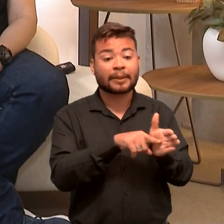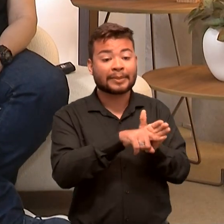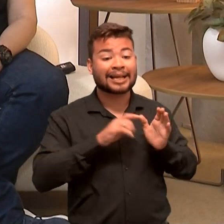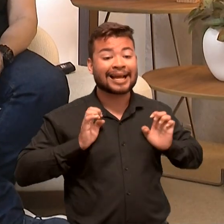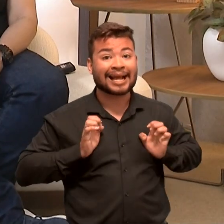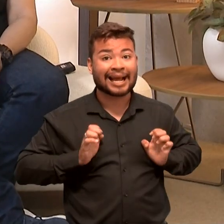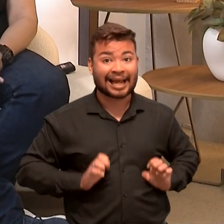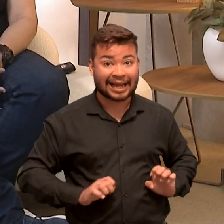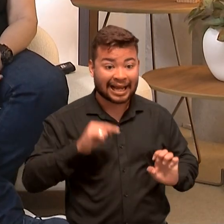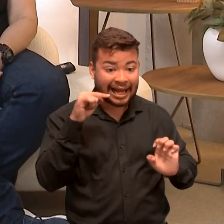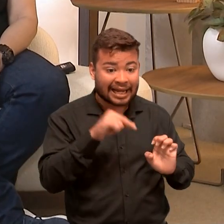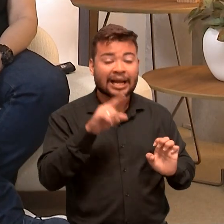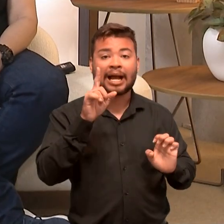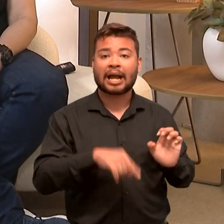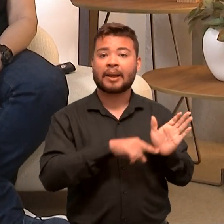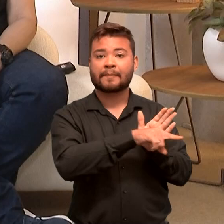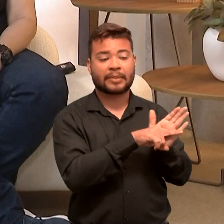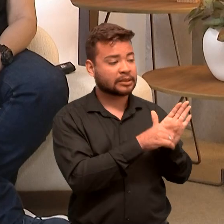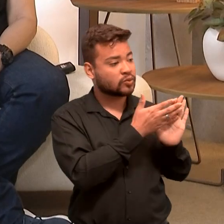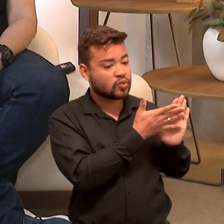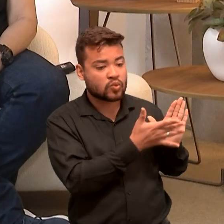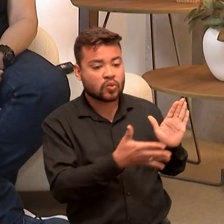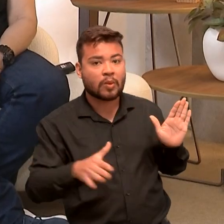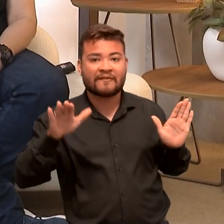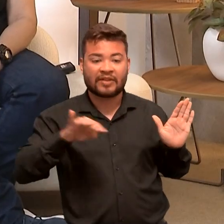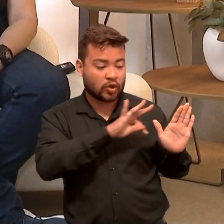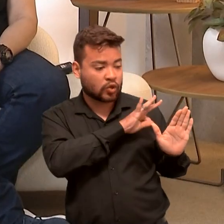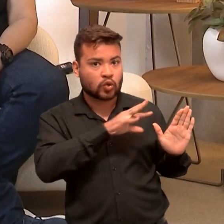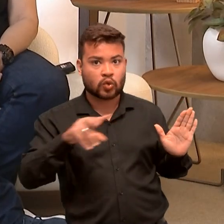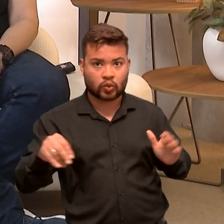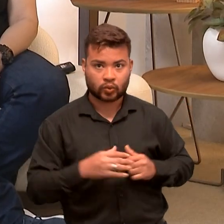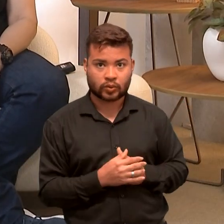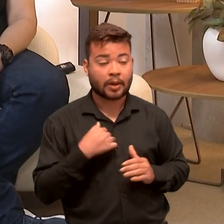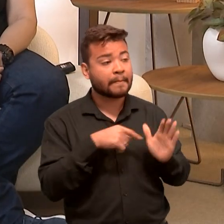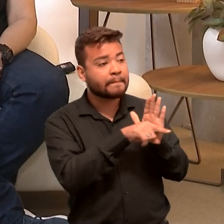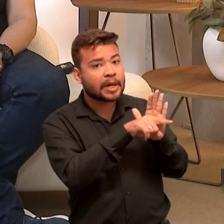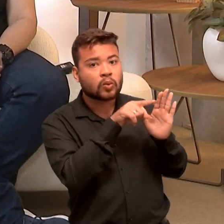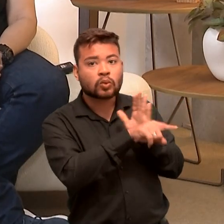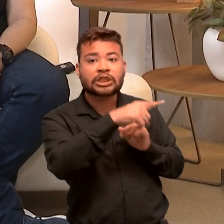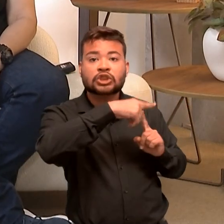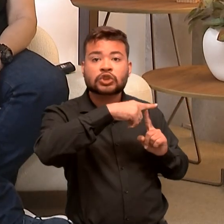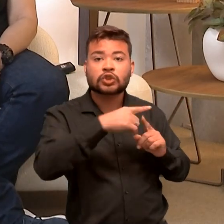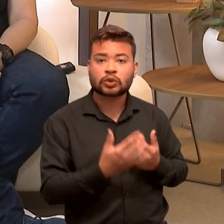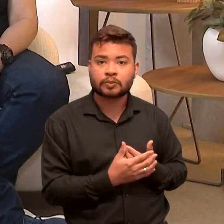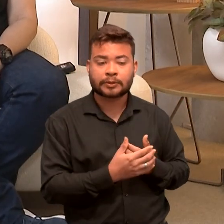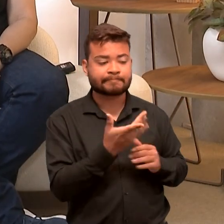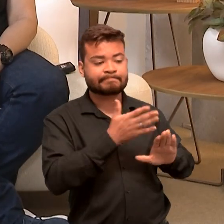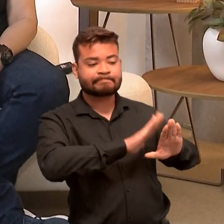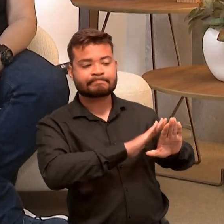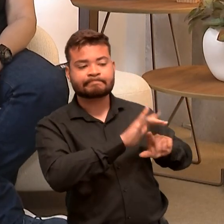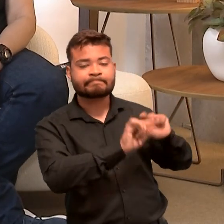ela está do começo ao fim. Então, o tipo de pergunta que eu faço, o conteúdo dessa